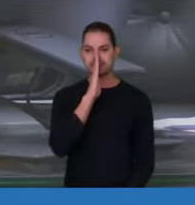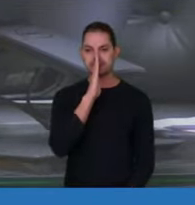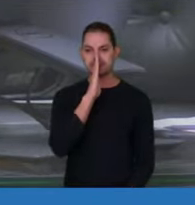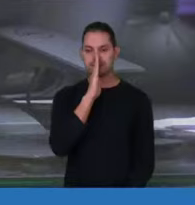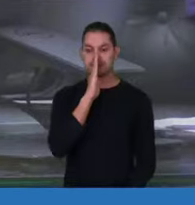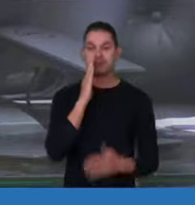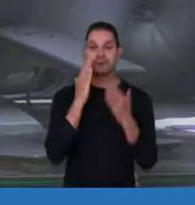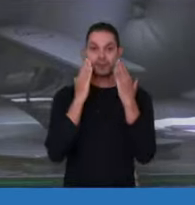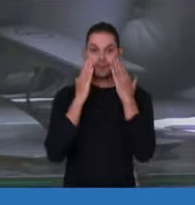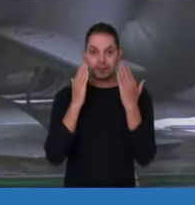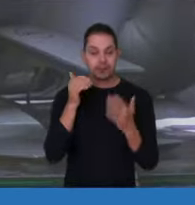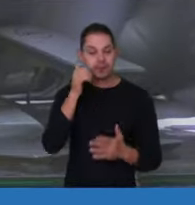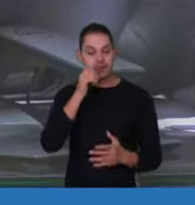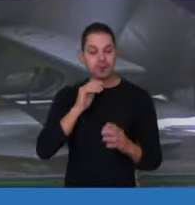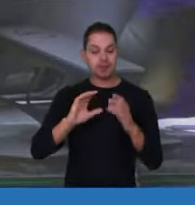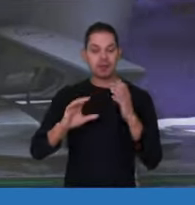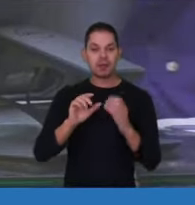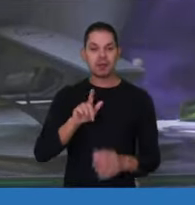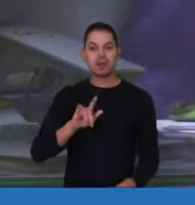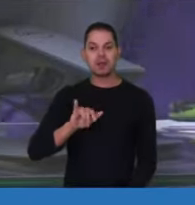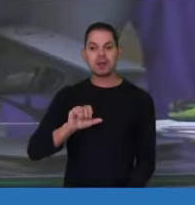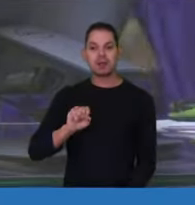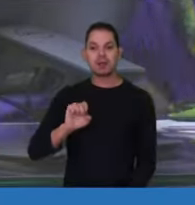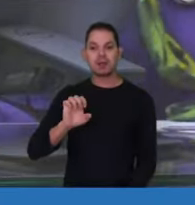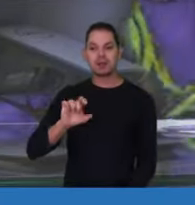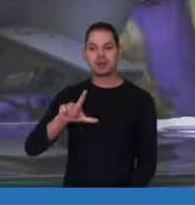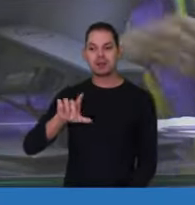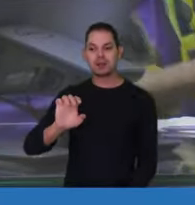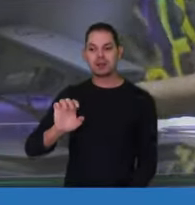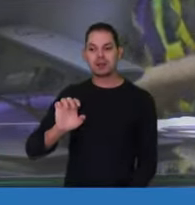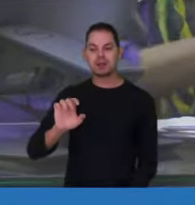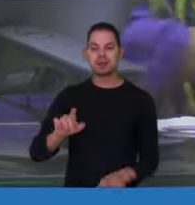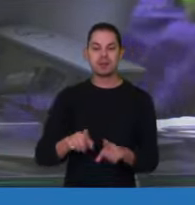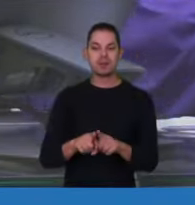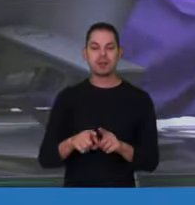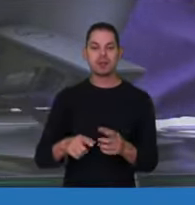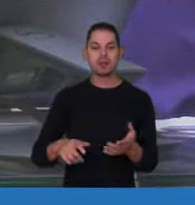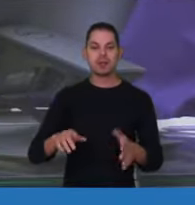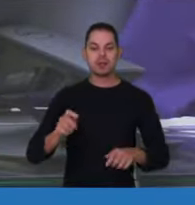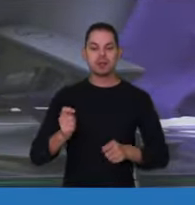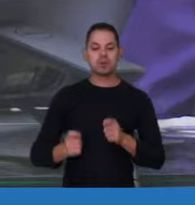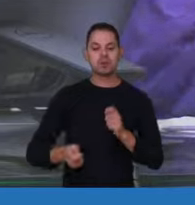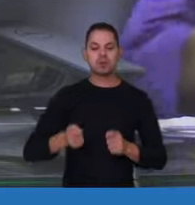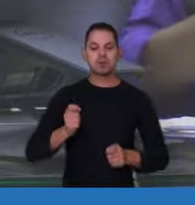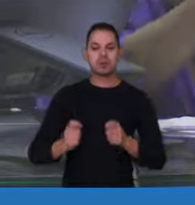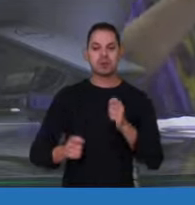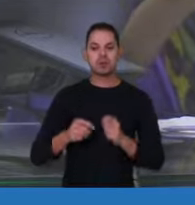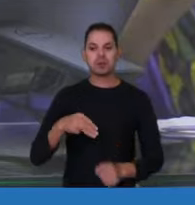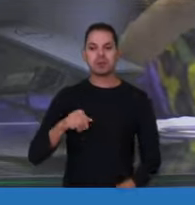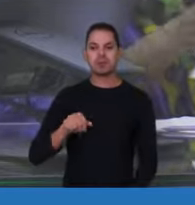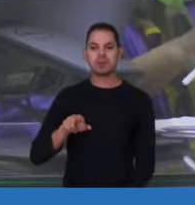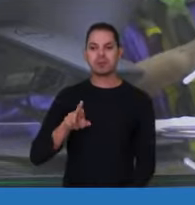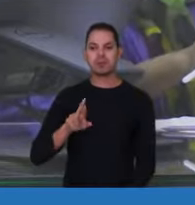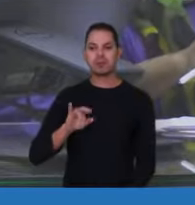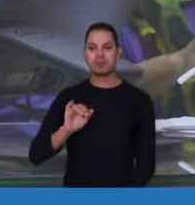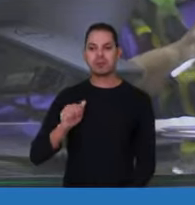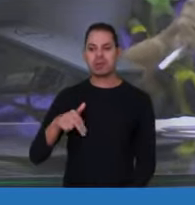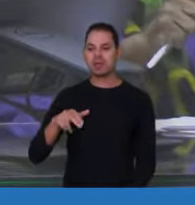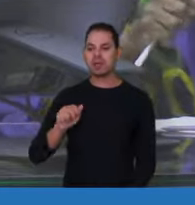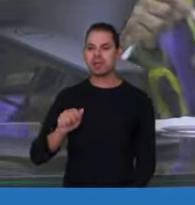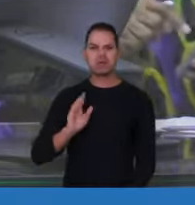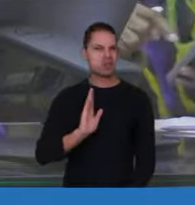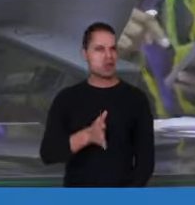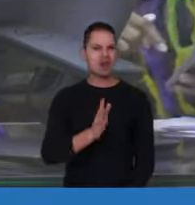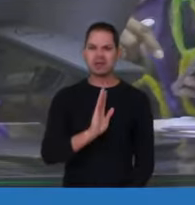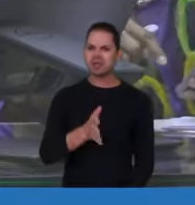A apresentação da cantora Gisele Barbieri e a instrumentista Mariana Ferreira. Não, essa já foi. Aí